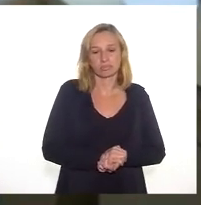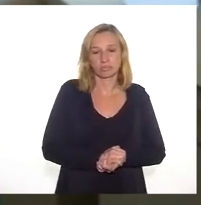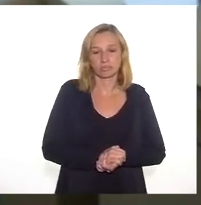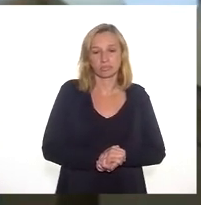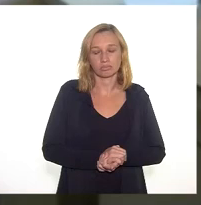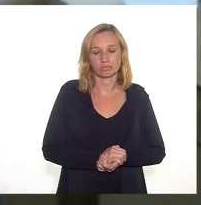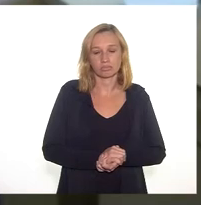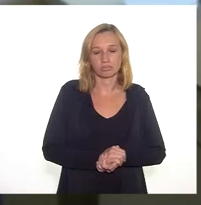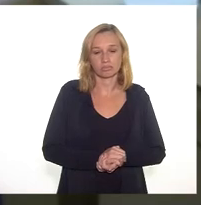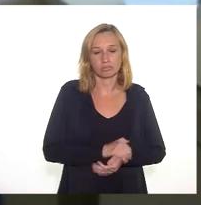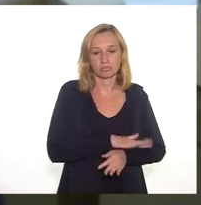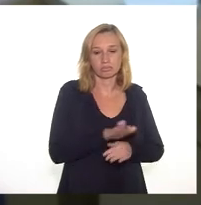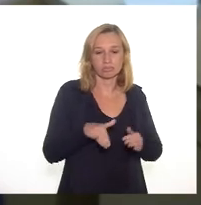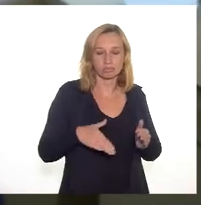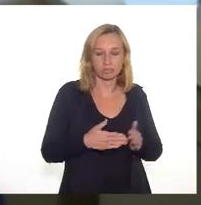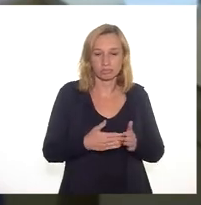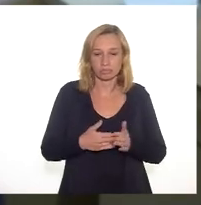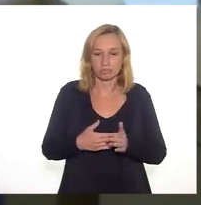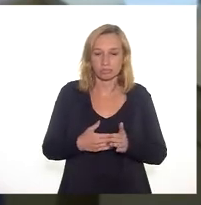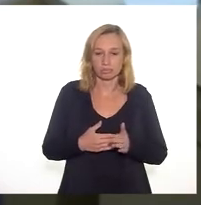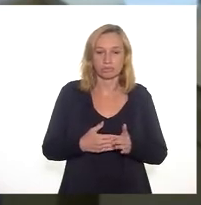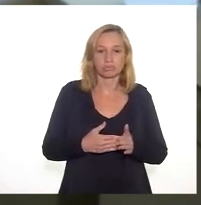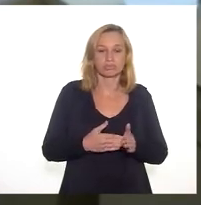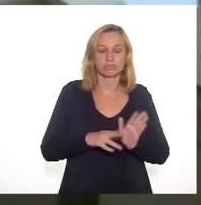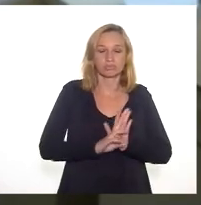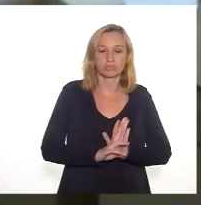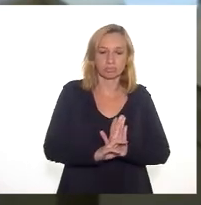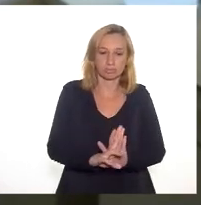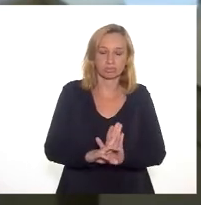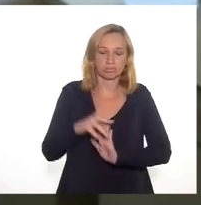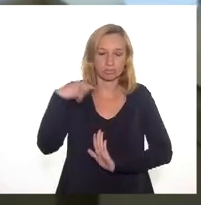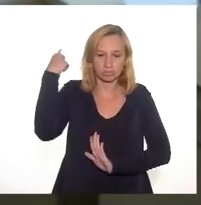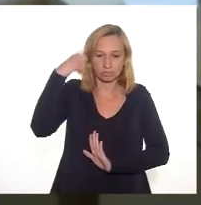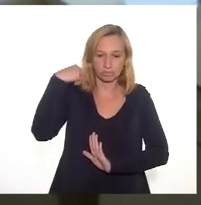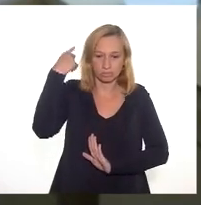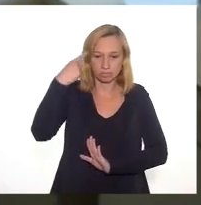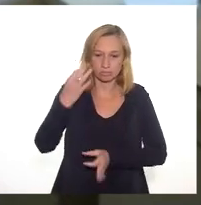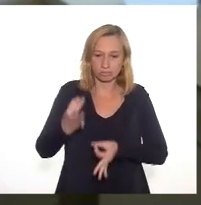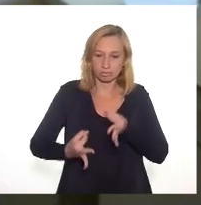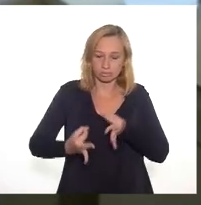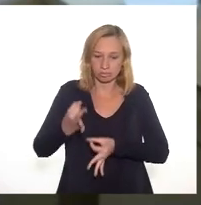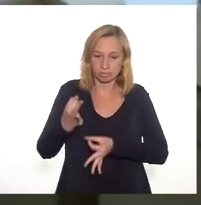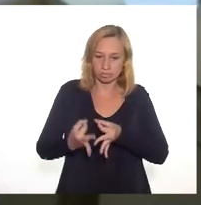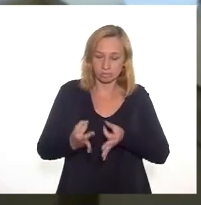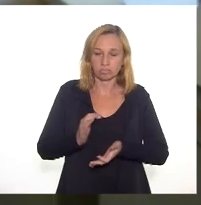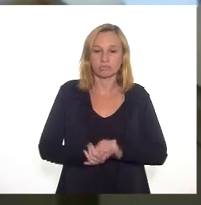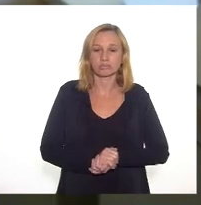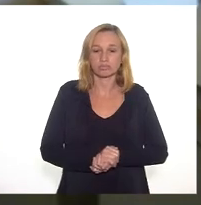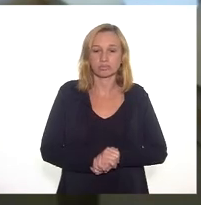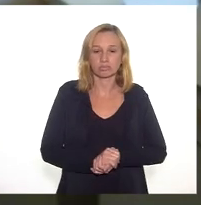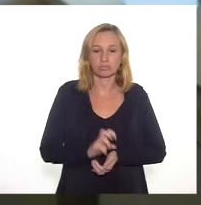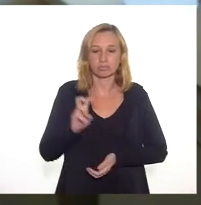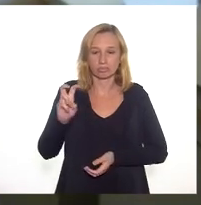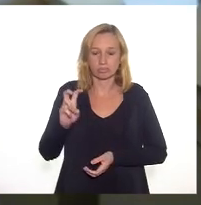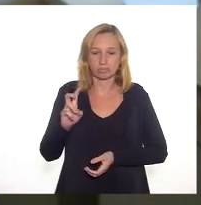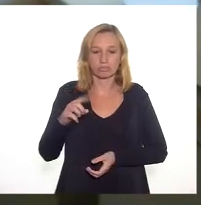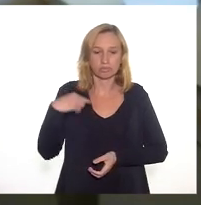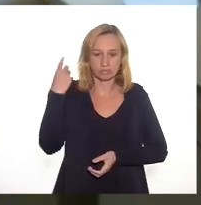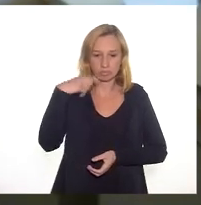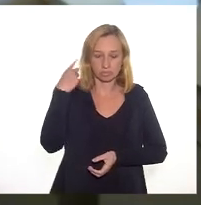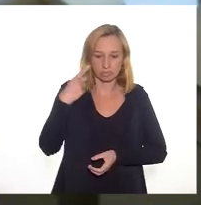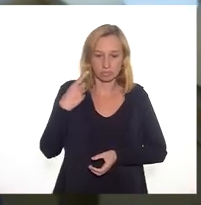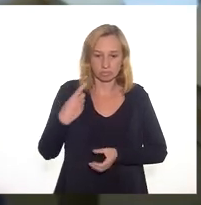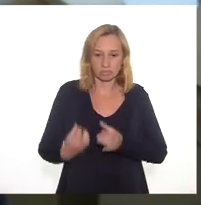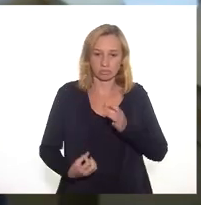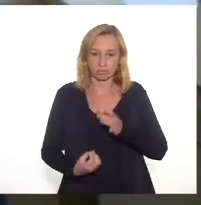perante todos os desembargadores. E os 5 deputados que se tornaram juízes e que a